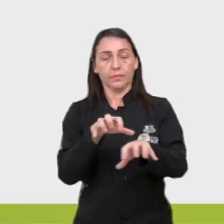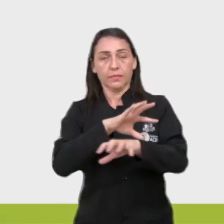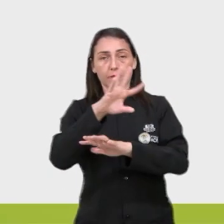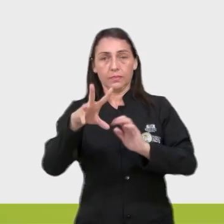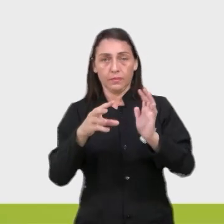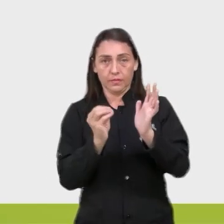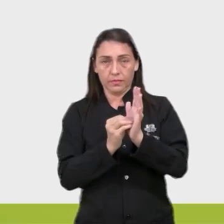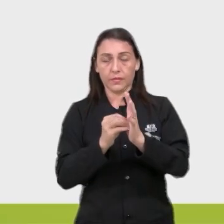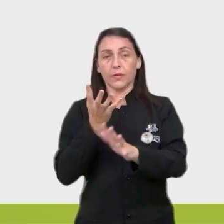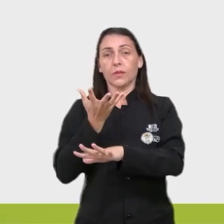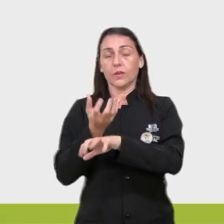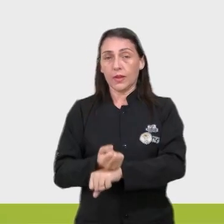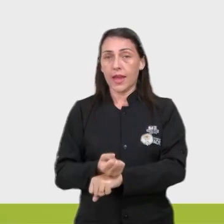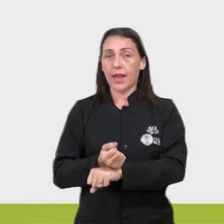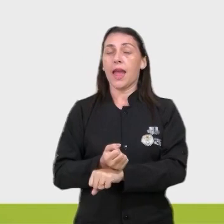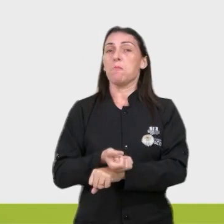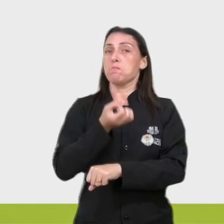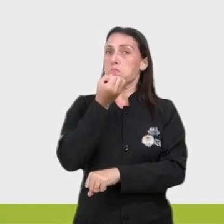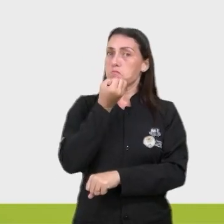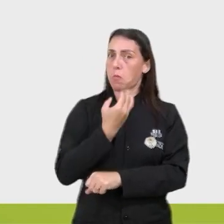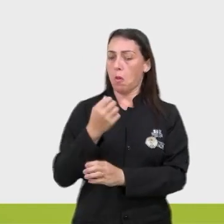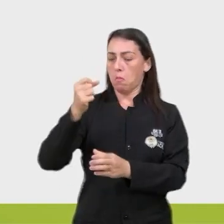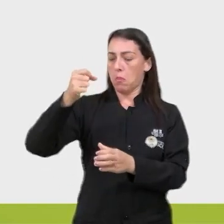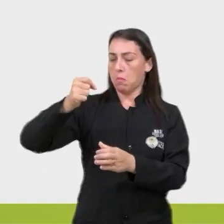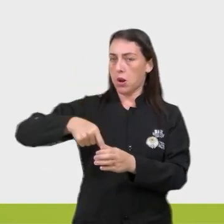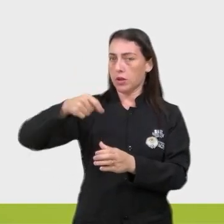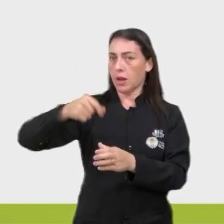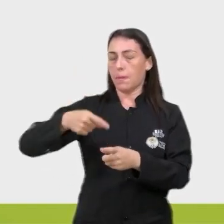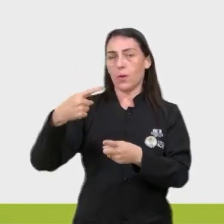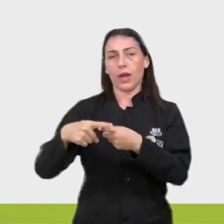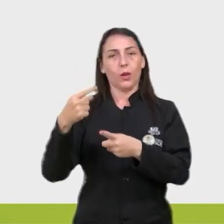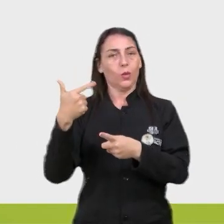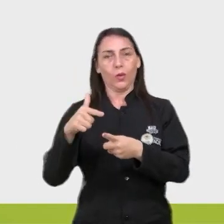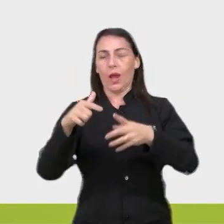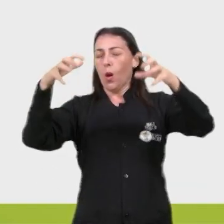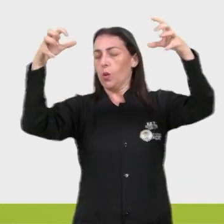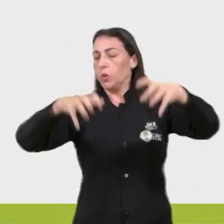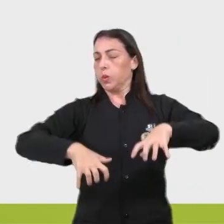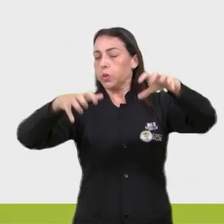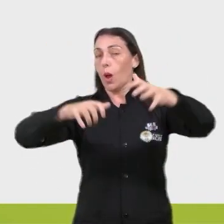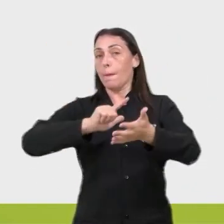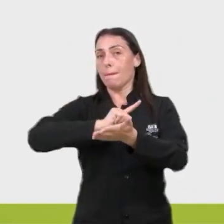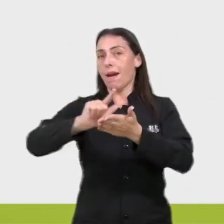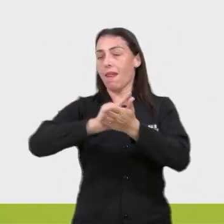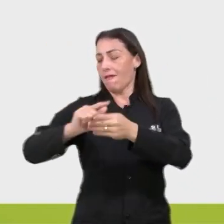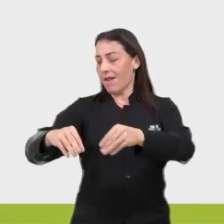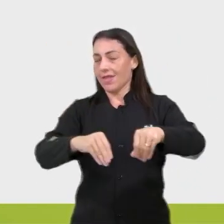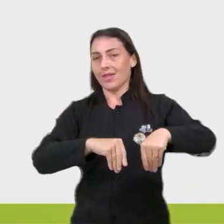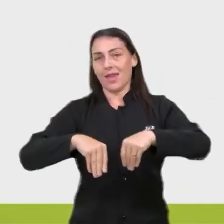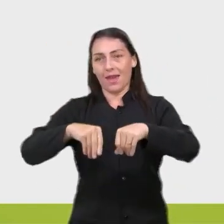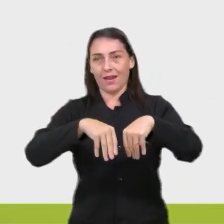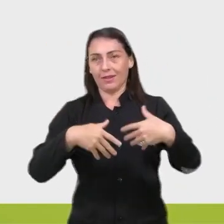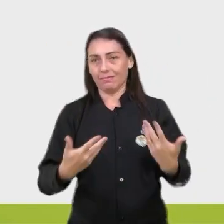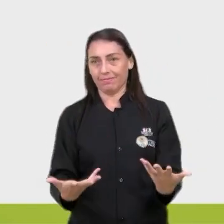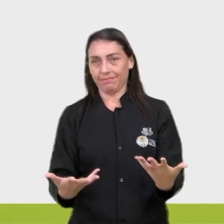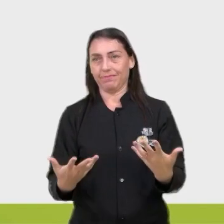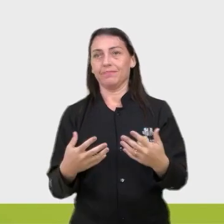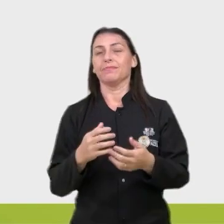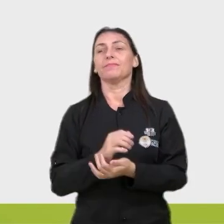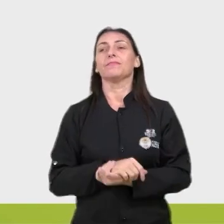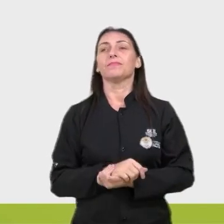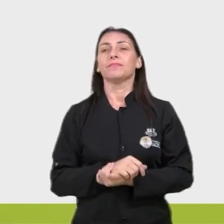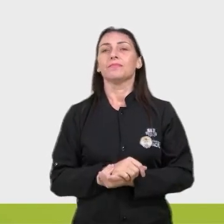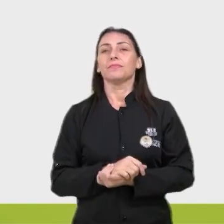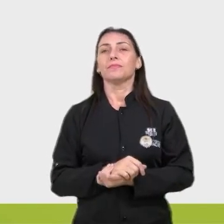o solo da Caatinga ele é rico, porque já não tem aquele processo que eu falei para vocês de lavagem da terra pela água da chuva tão